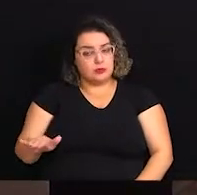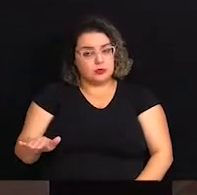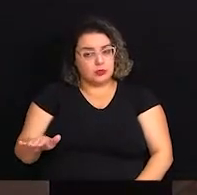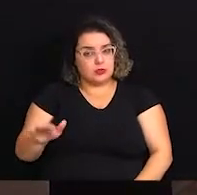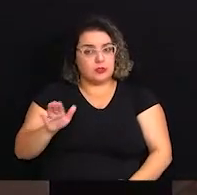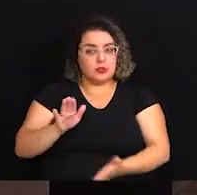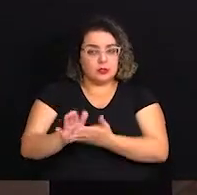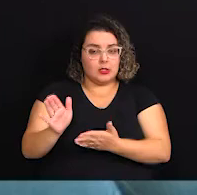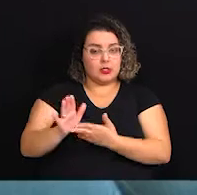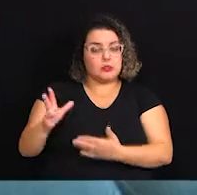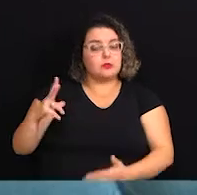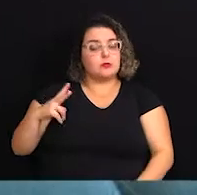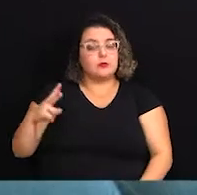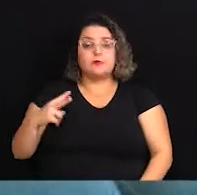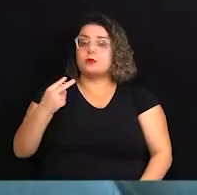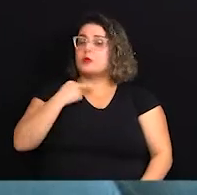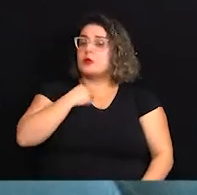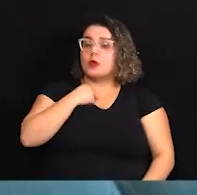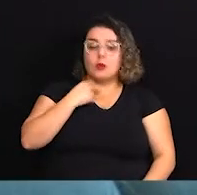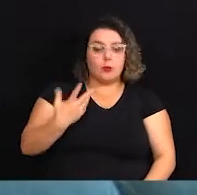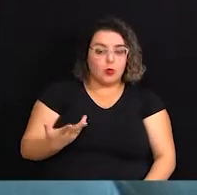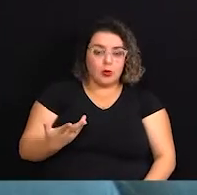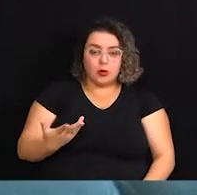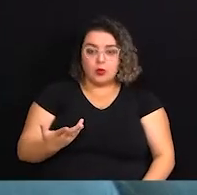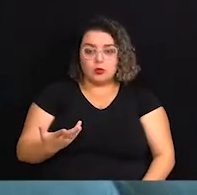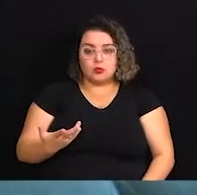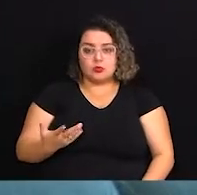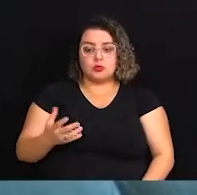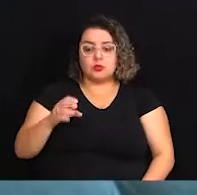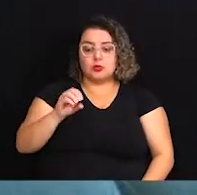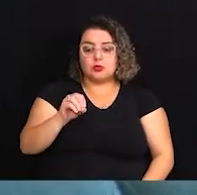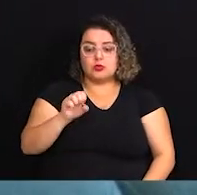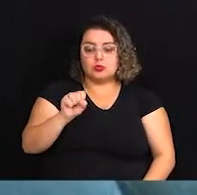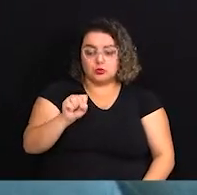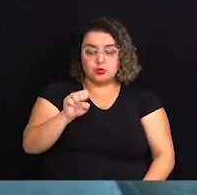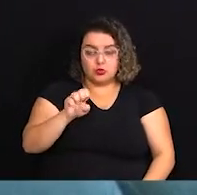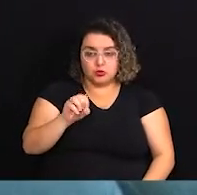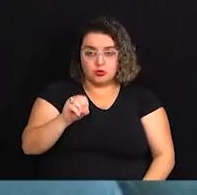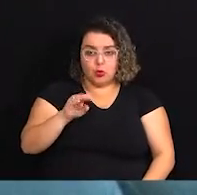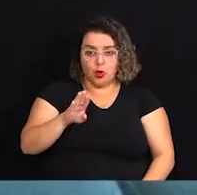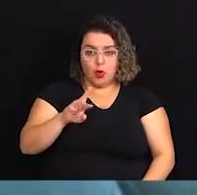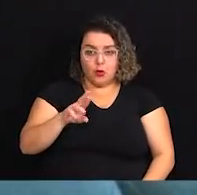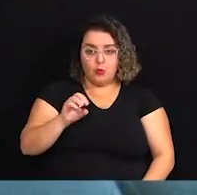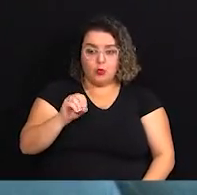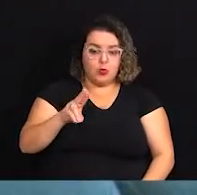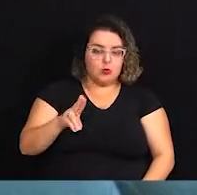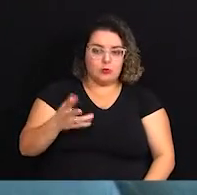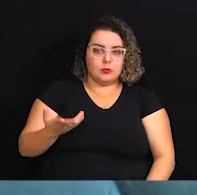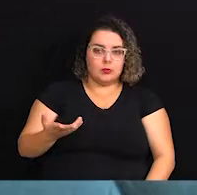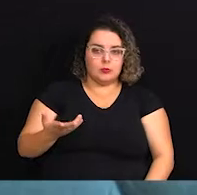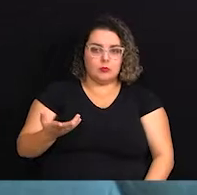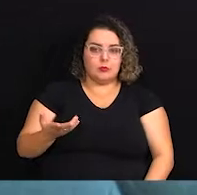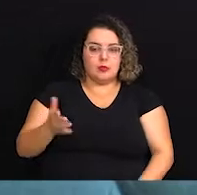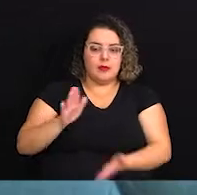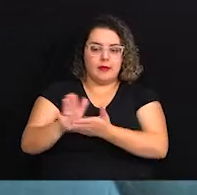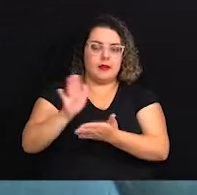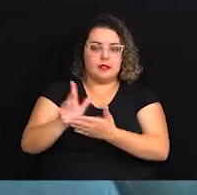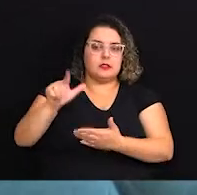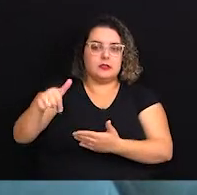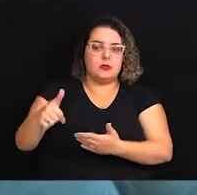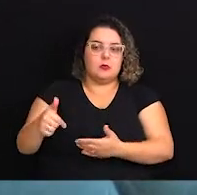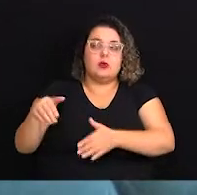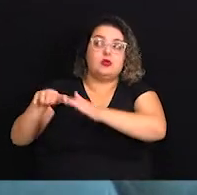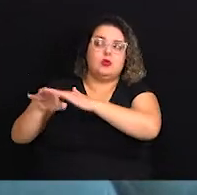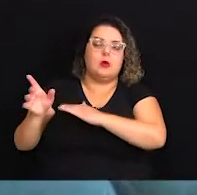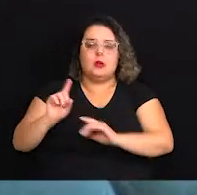pessoais. O que você não pode é pegar o que sobrou e gastar o que sobrar e ir para a poupança. É o contrário.